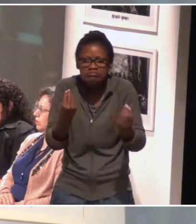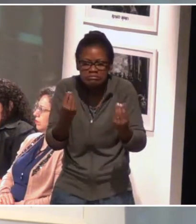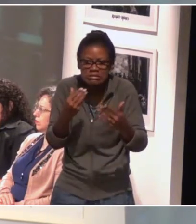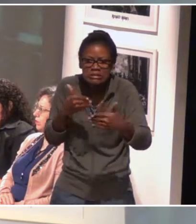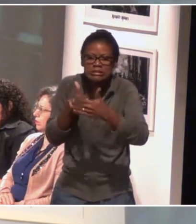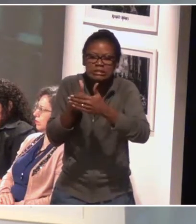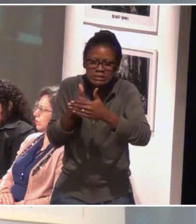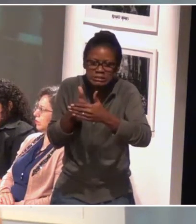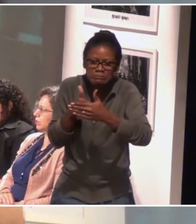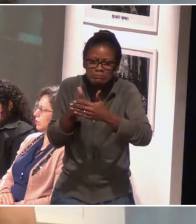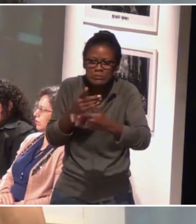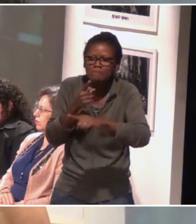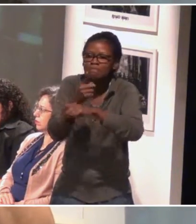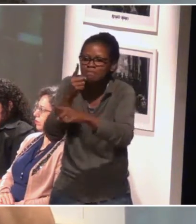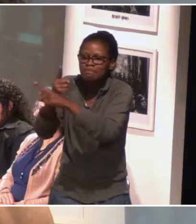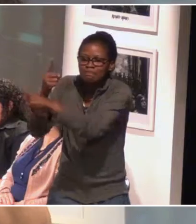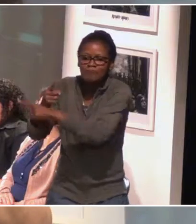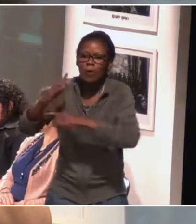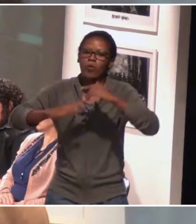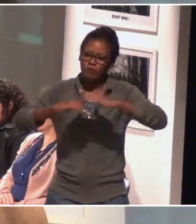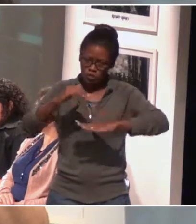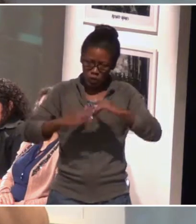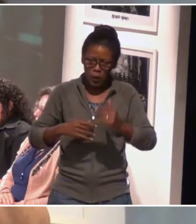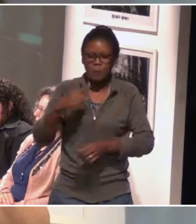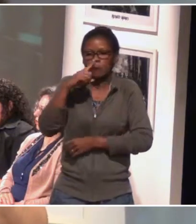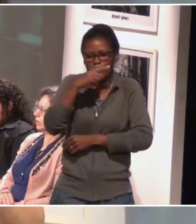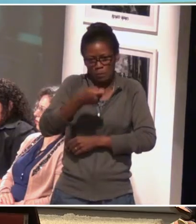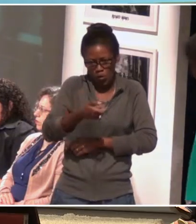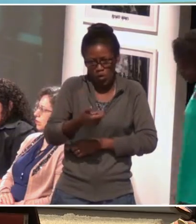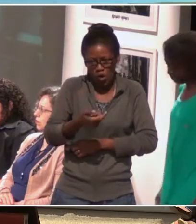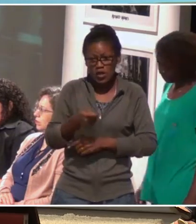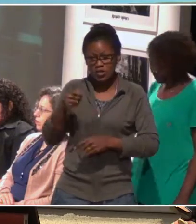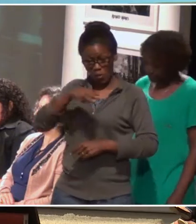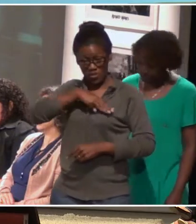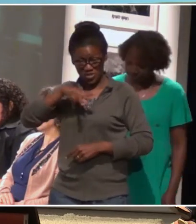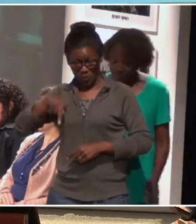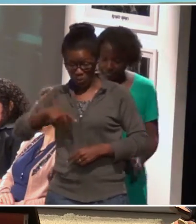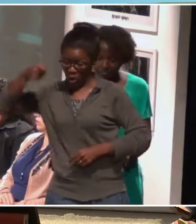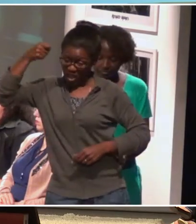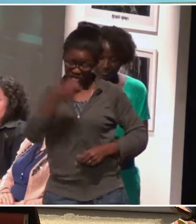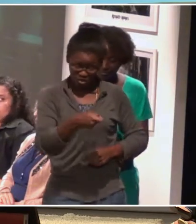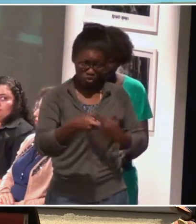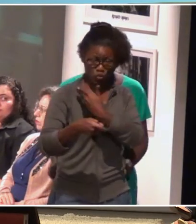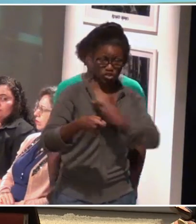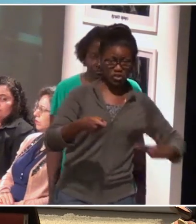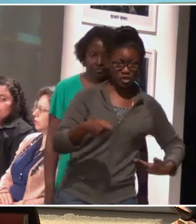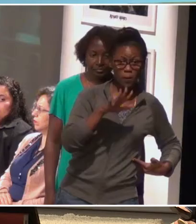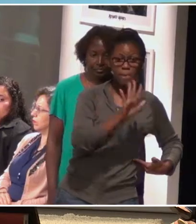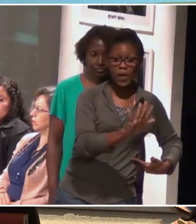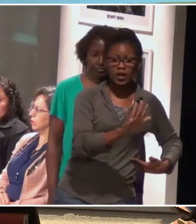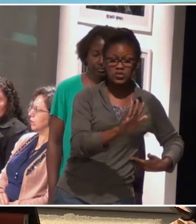depara com isso. Nós temos a pressão do Ministério Público. Faz o Estado trabalhar, porém, o Estado, para satisfazer o Ministério